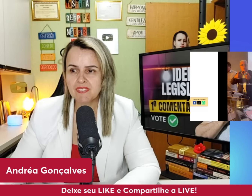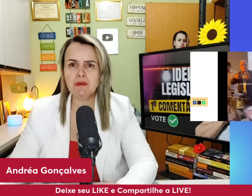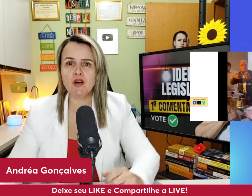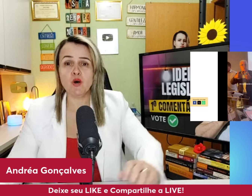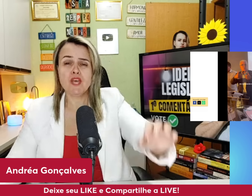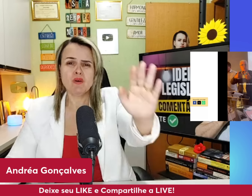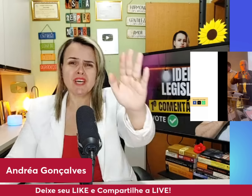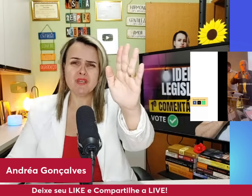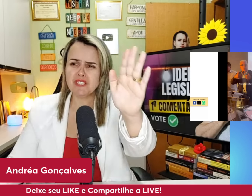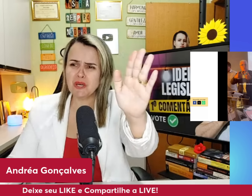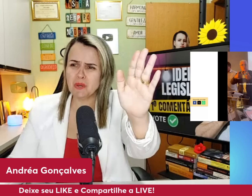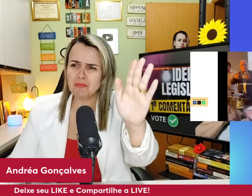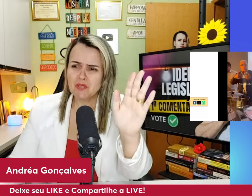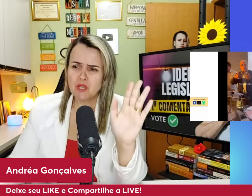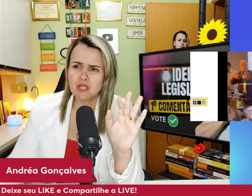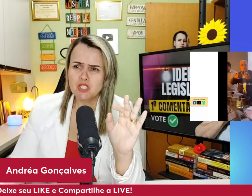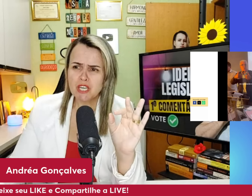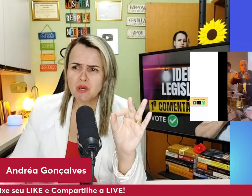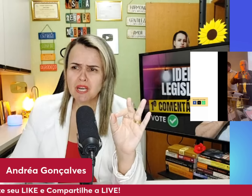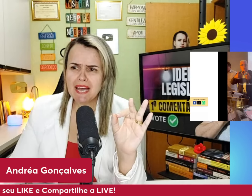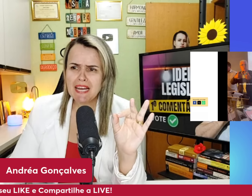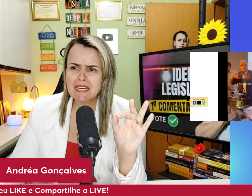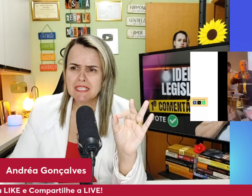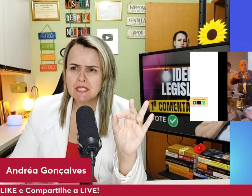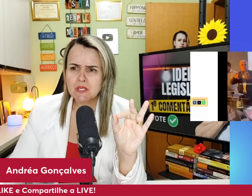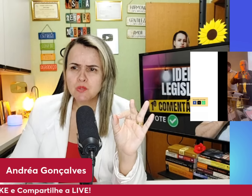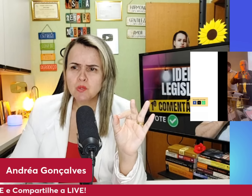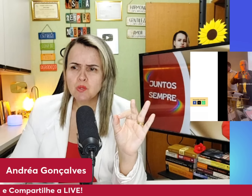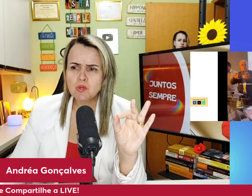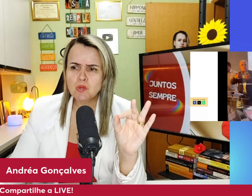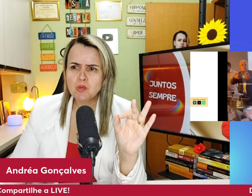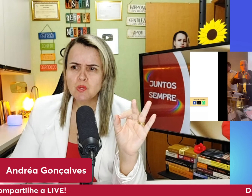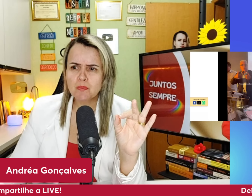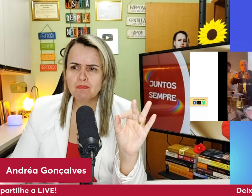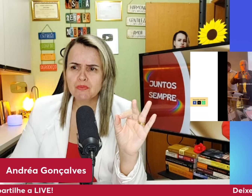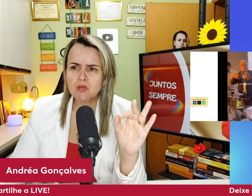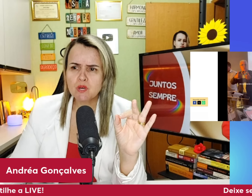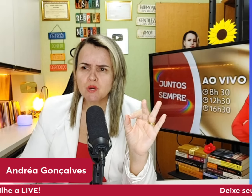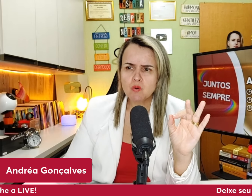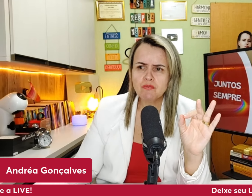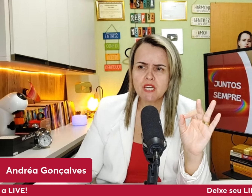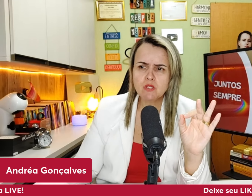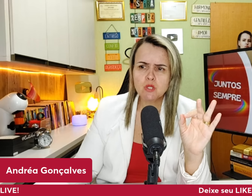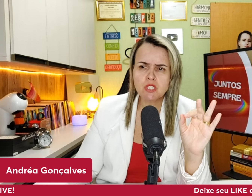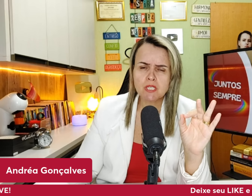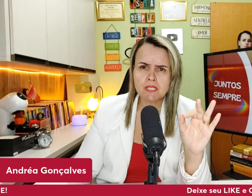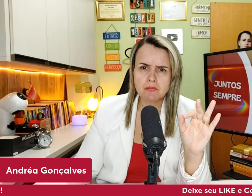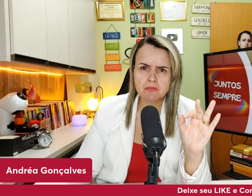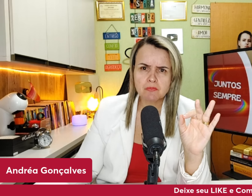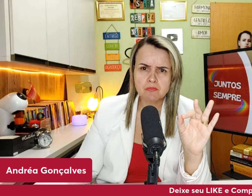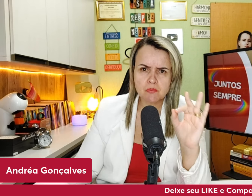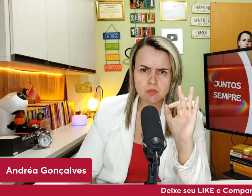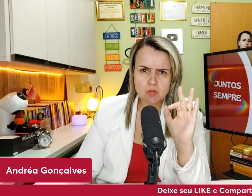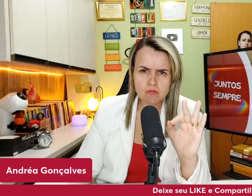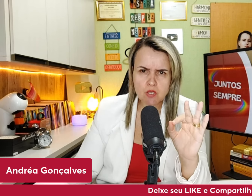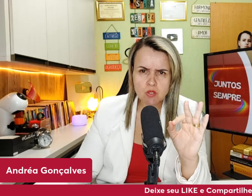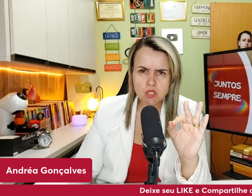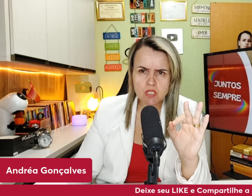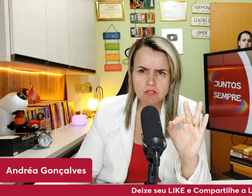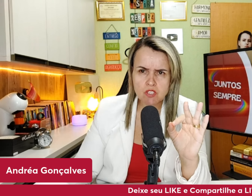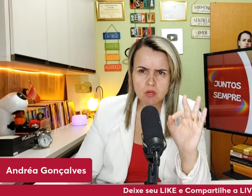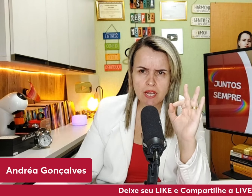Tá bom o que aconteceu chegou lá o o oficial de justiça o